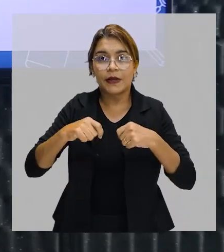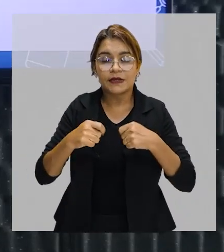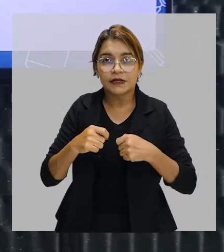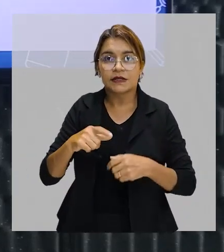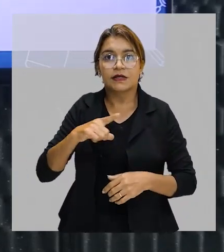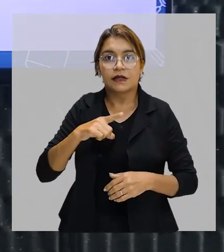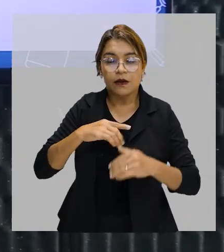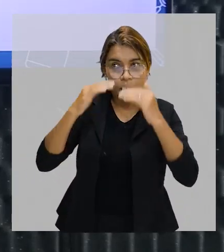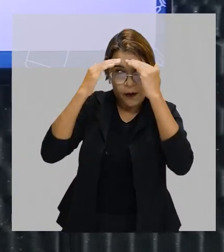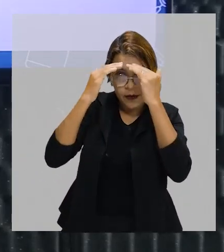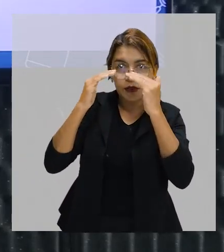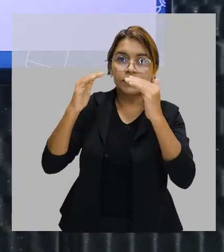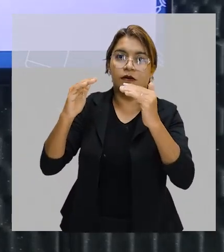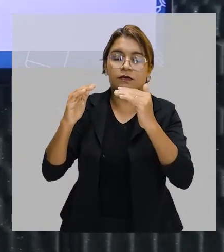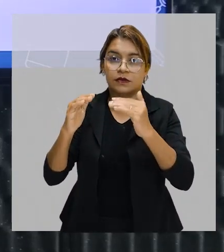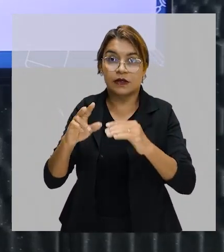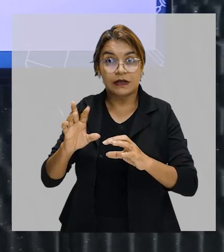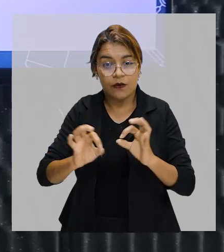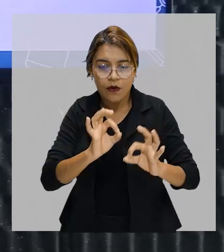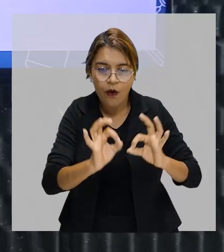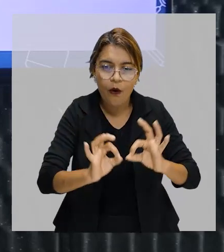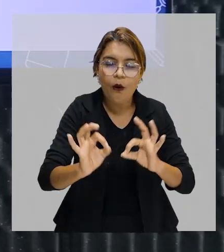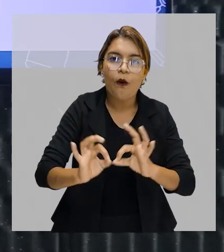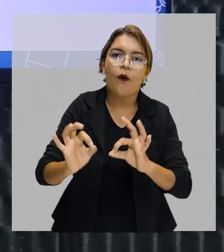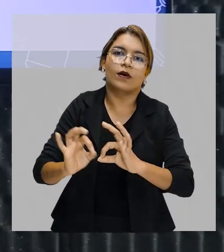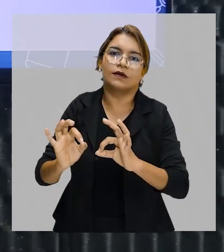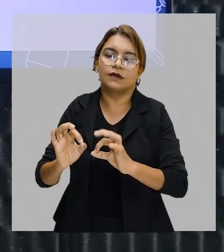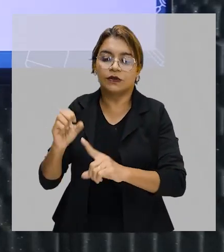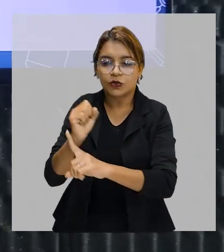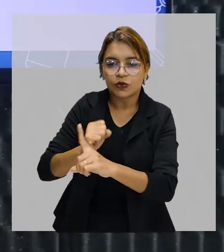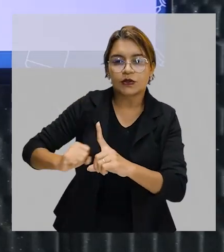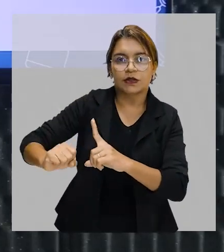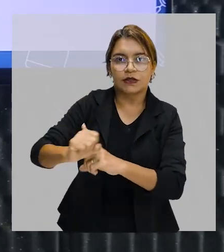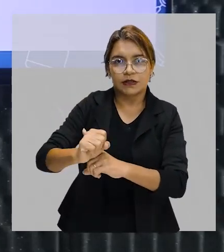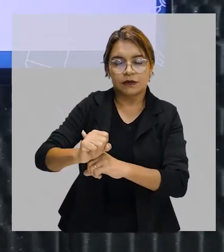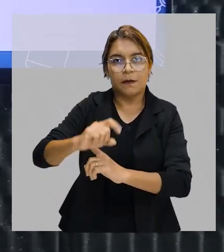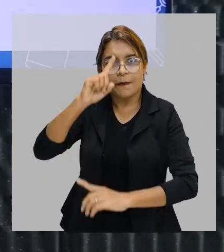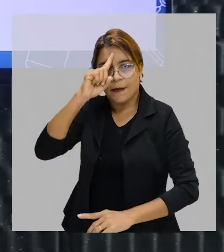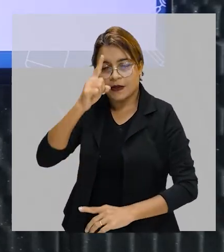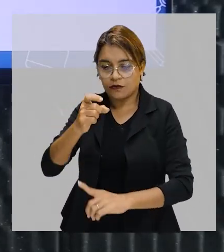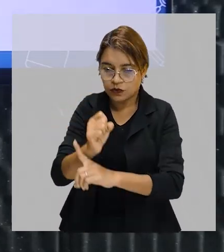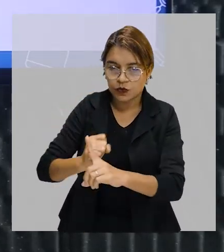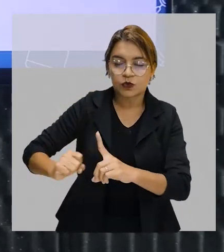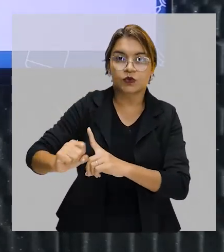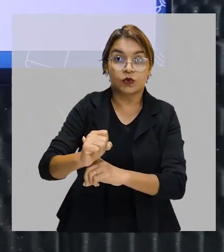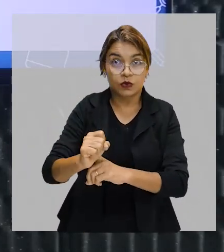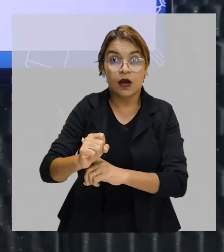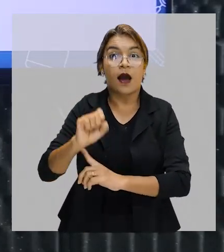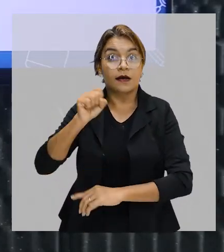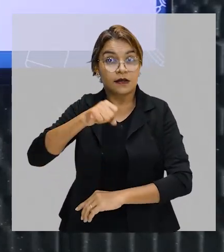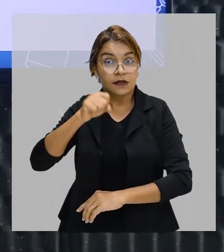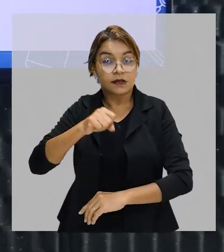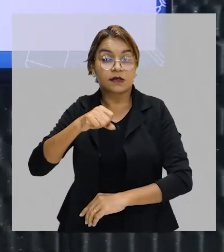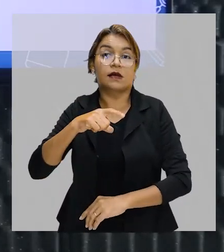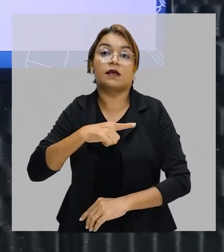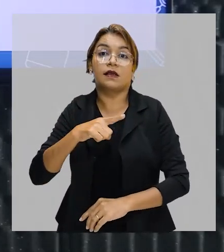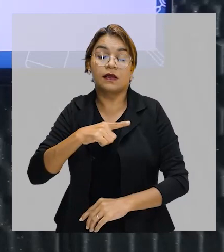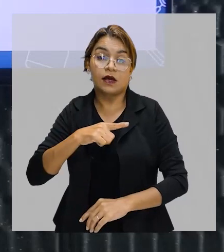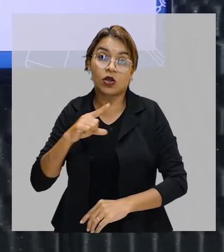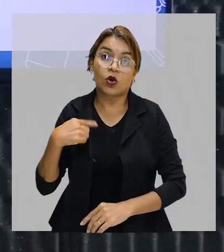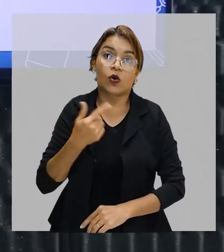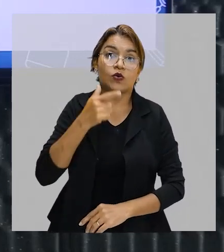primeiramente, é necessário organizar a sociedade, estabelecer uma ordem social, para aí sim a gente